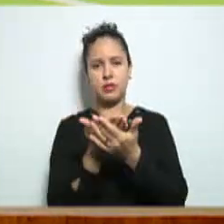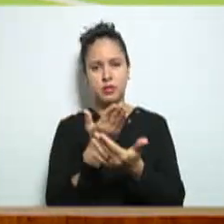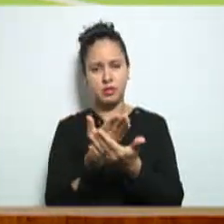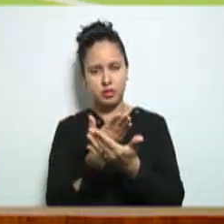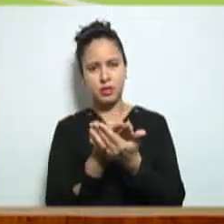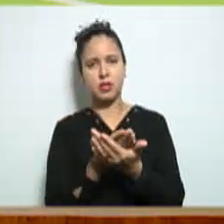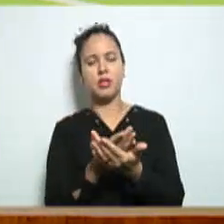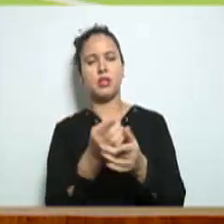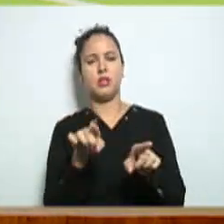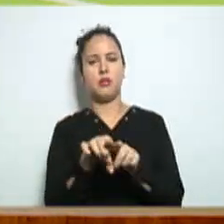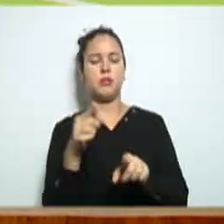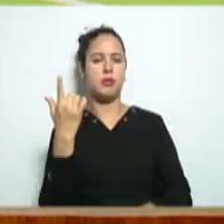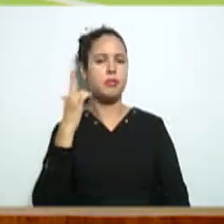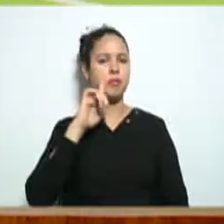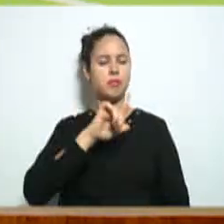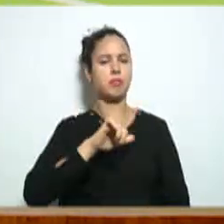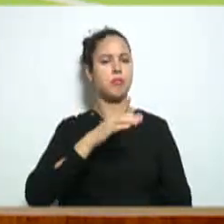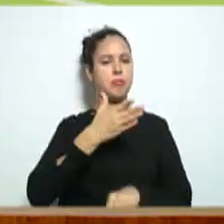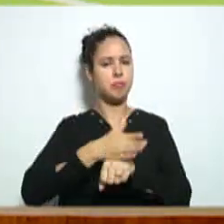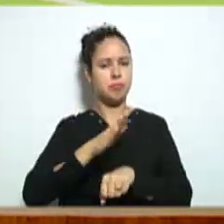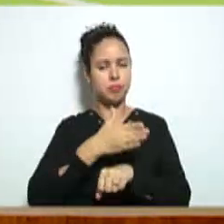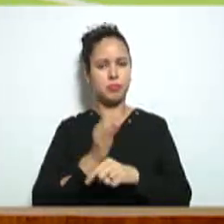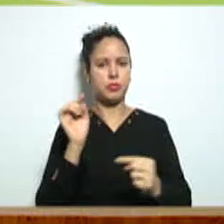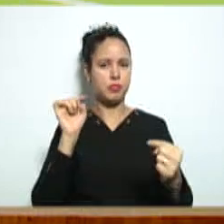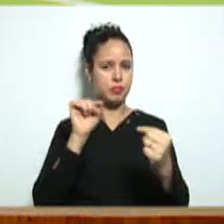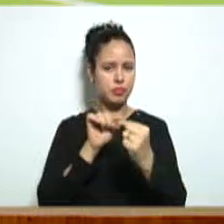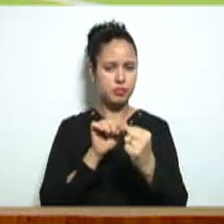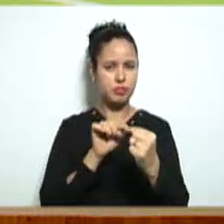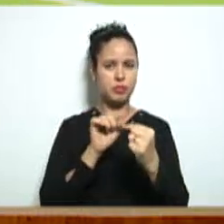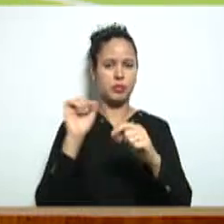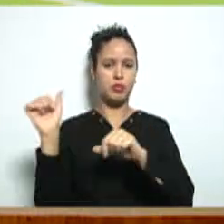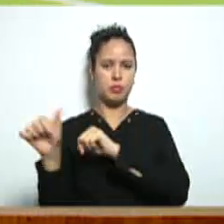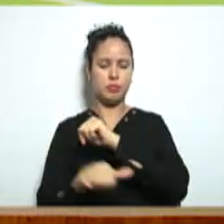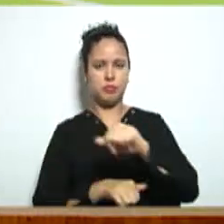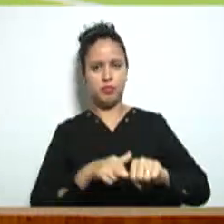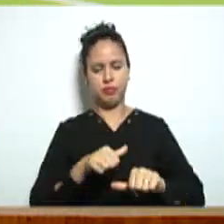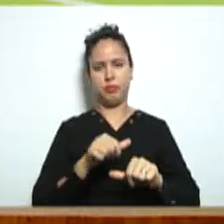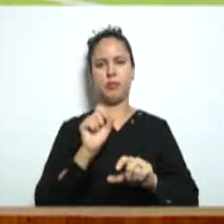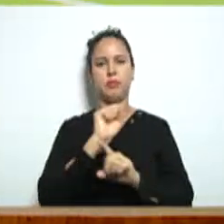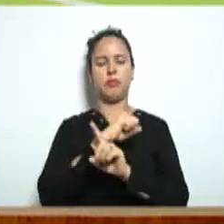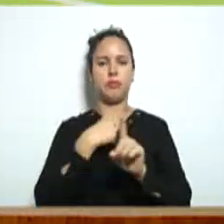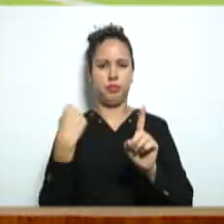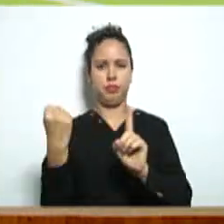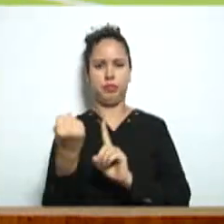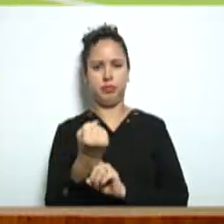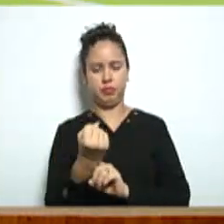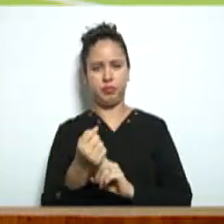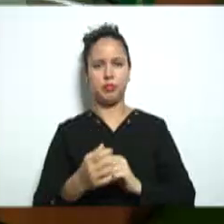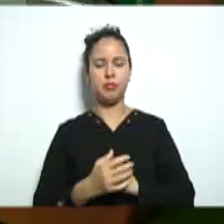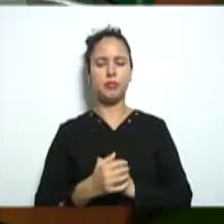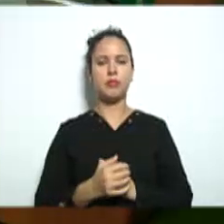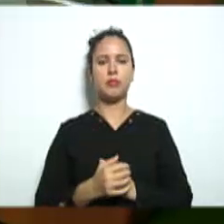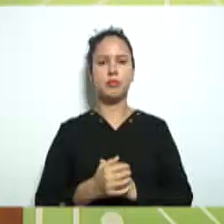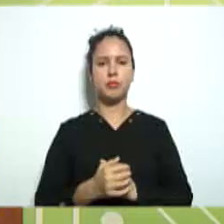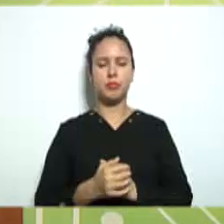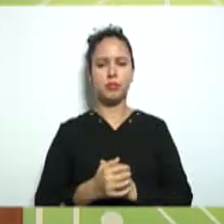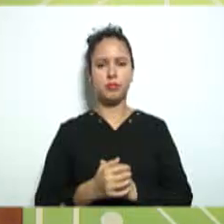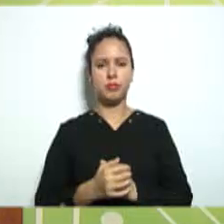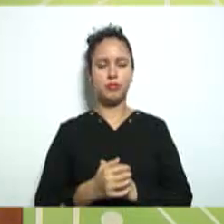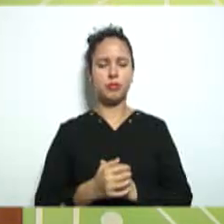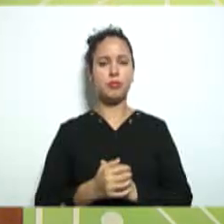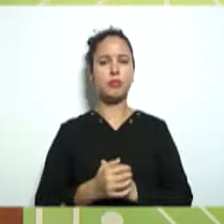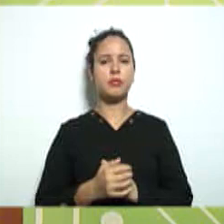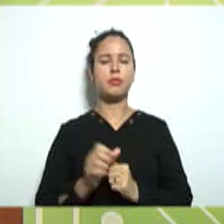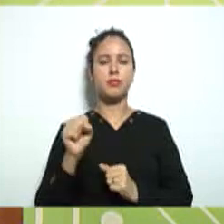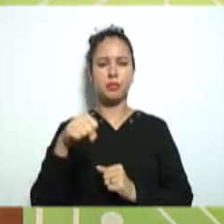nós conseguimos colocar em prática, também tentando fazer essa mudança na sociedade com a conscientização. Exatamente, a gente fica